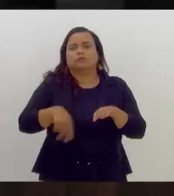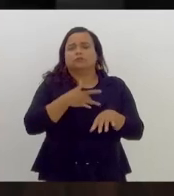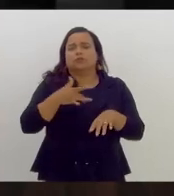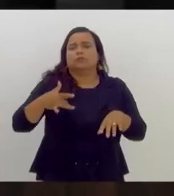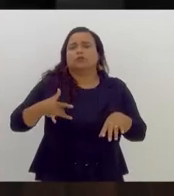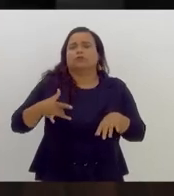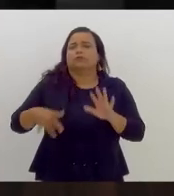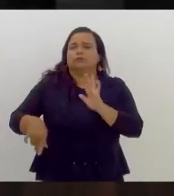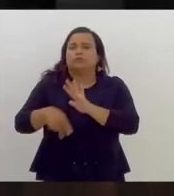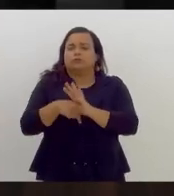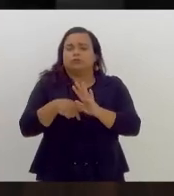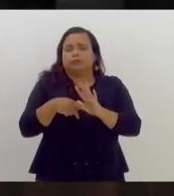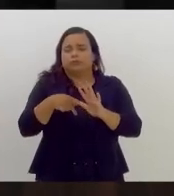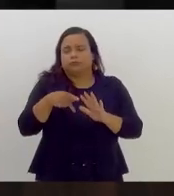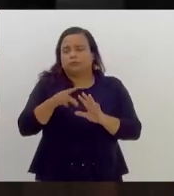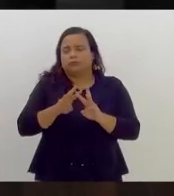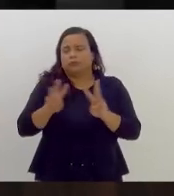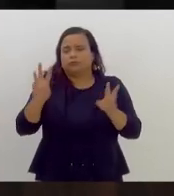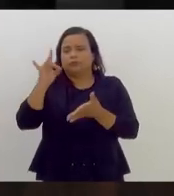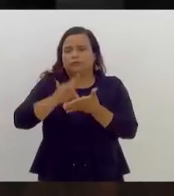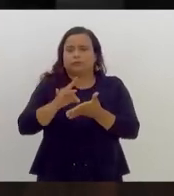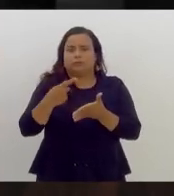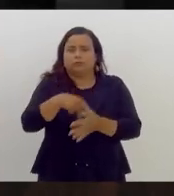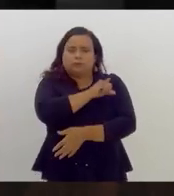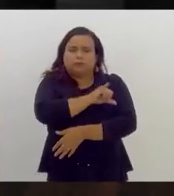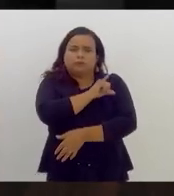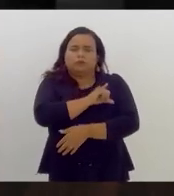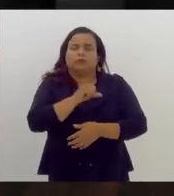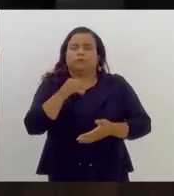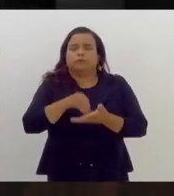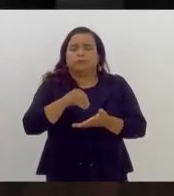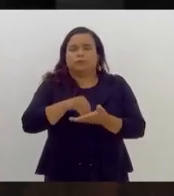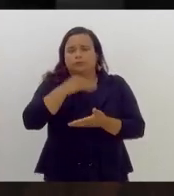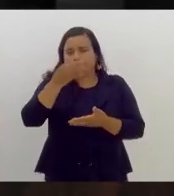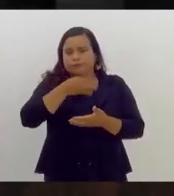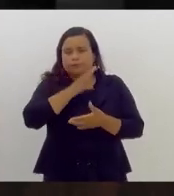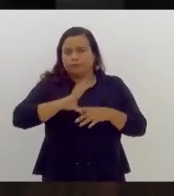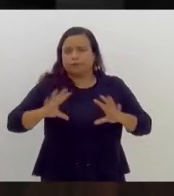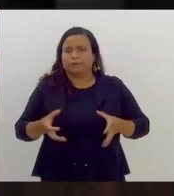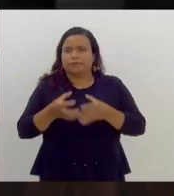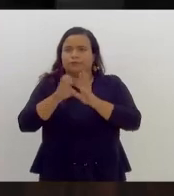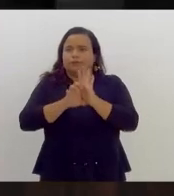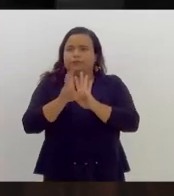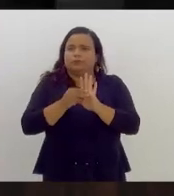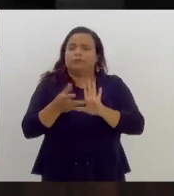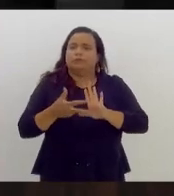Estado do Rio de Janeiro, na forma que menciona, pendendo de parecer da Comissão de Emendas Condicionais e Vetos.